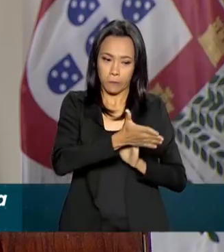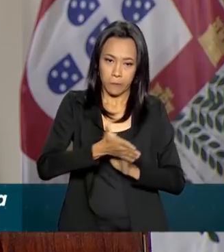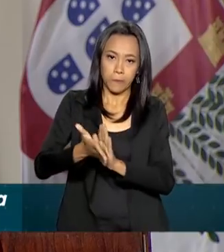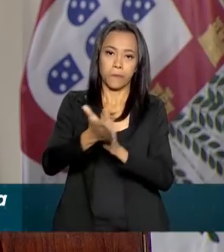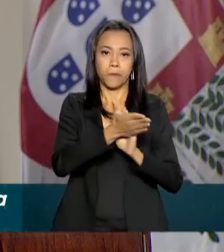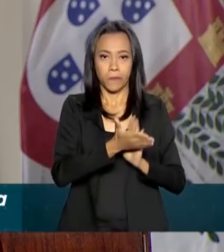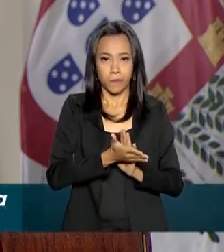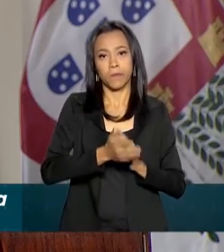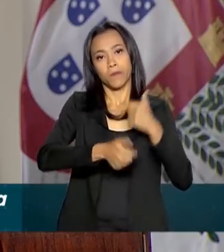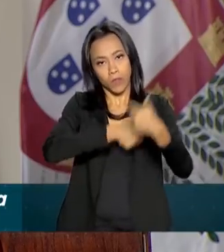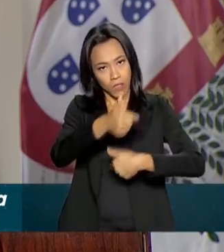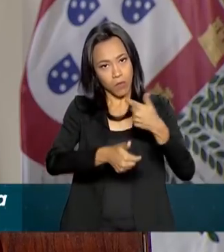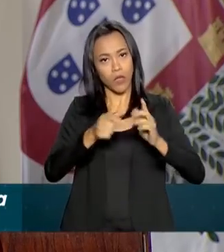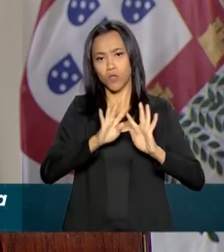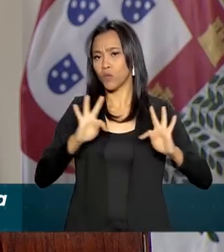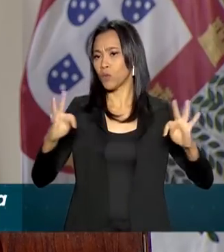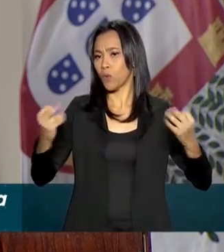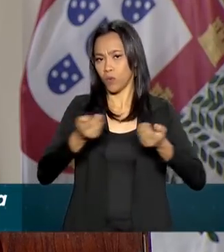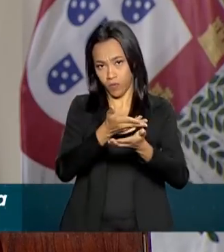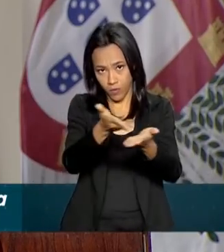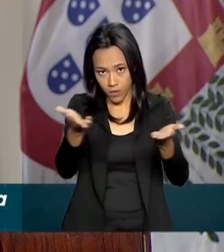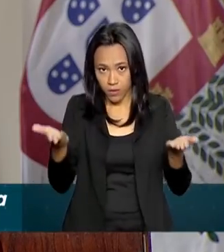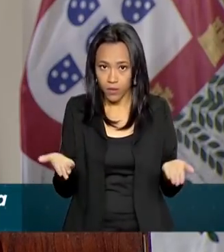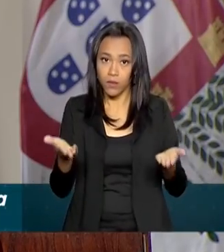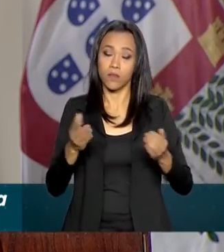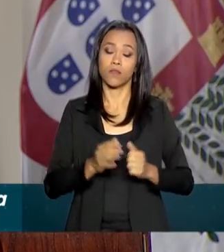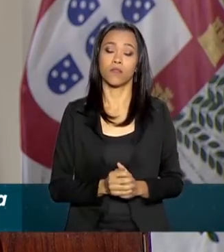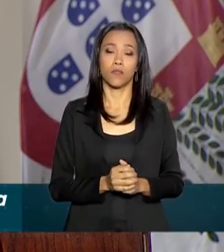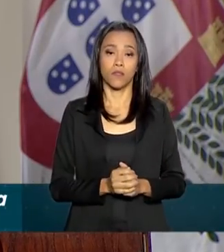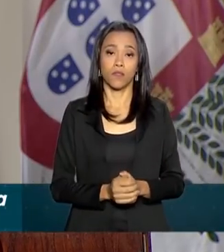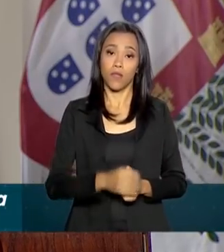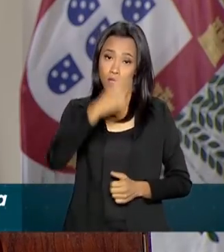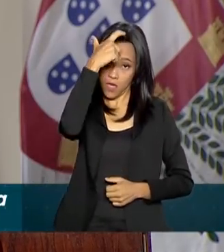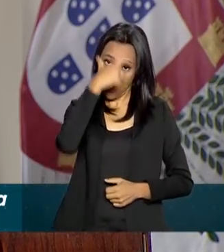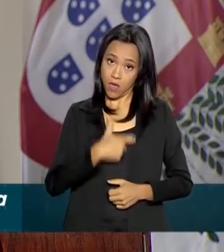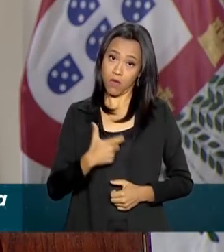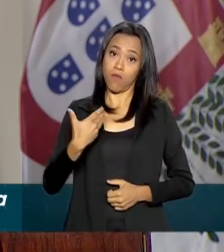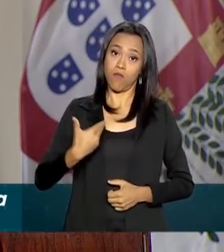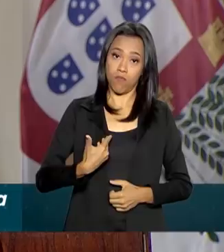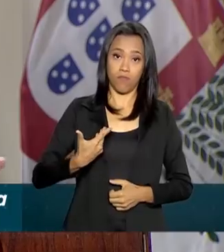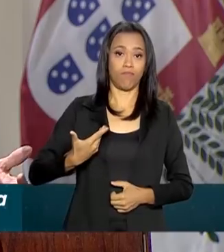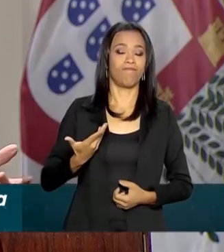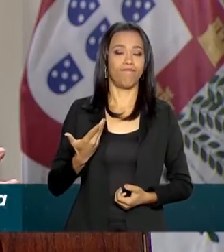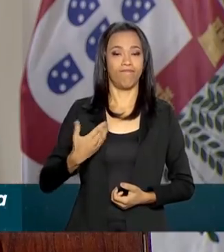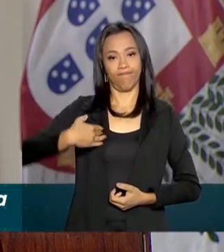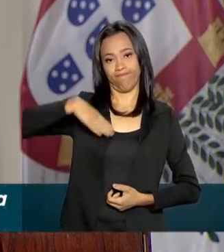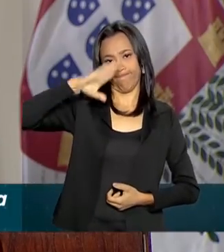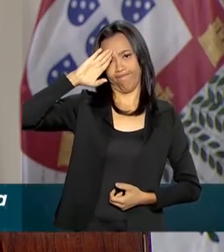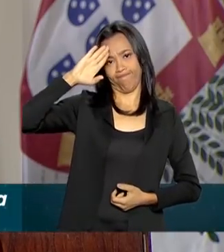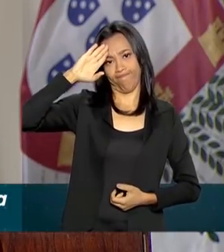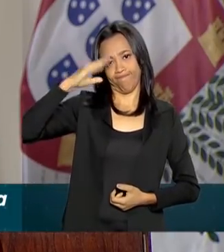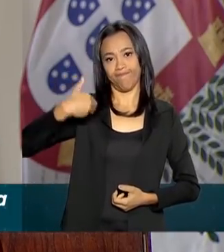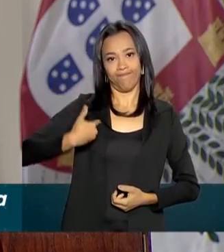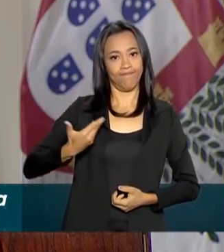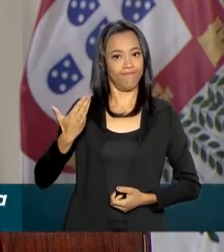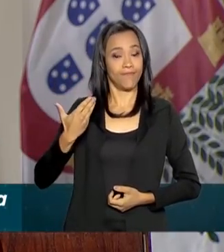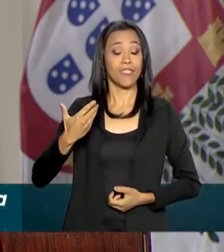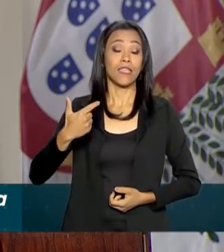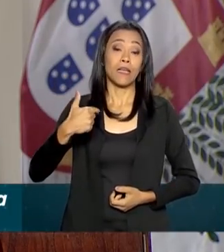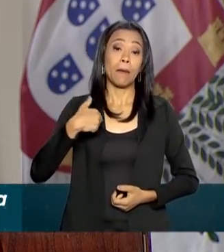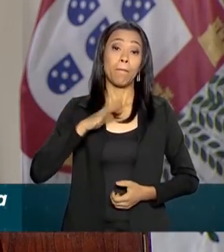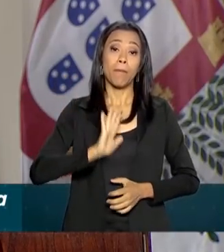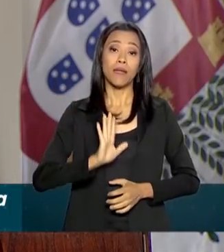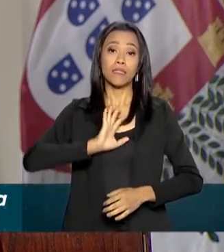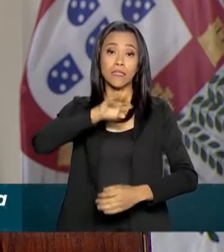senhoras o nosso campo eu como militar dos senhores é quase que o posto mas dentro de uma